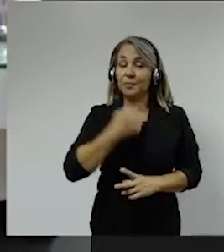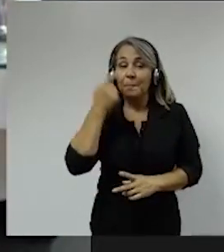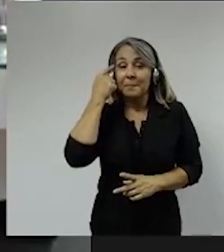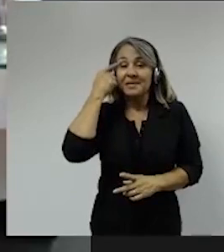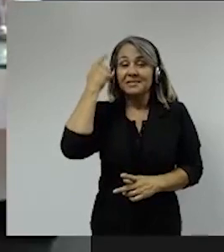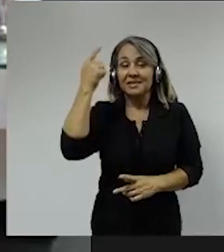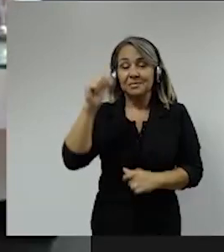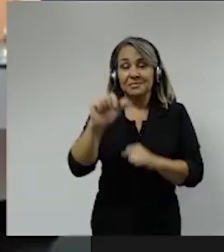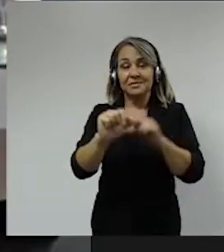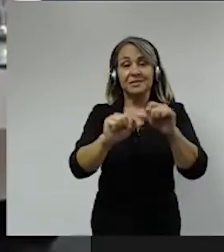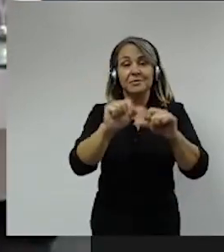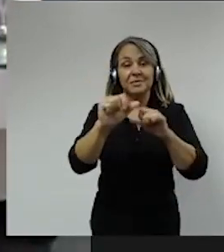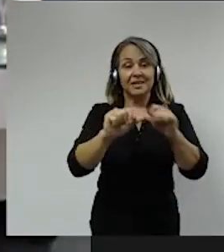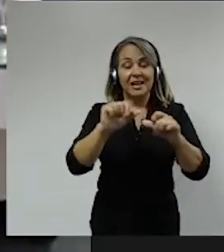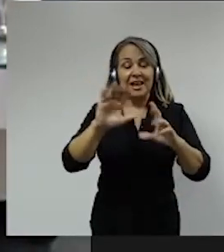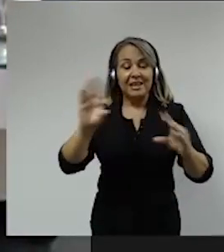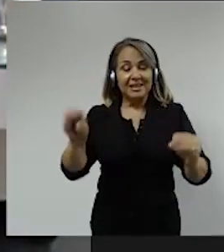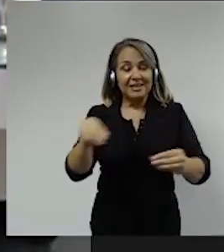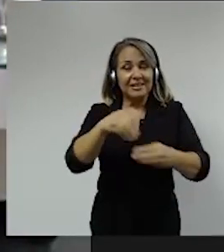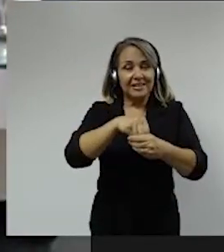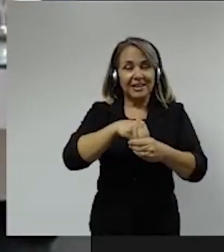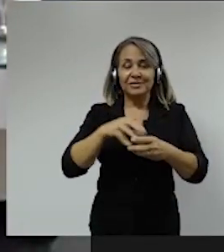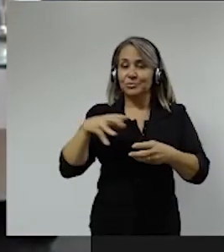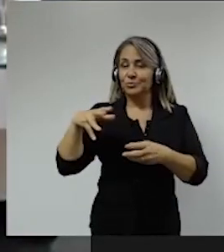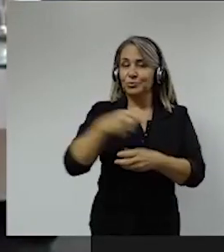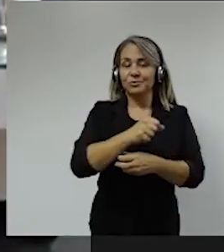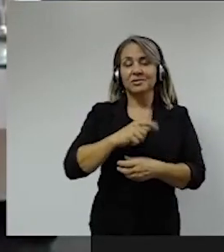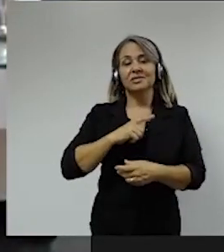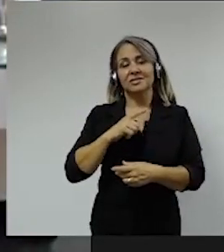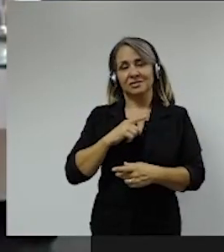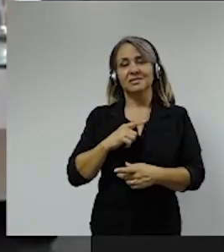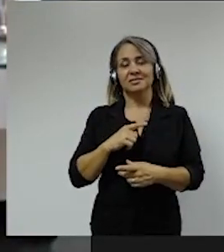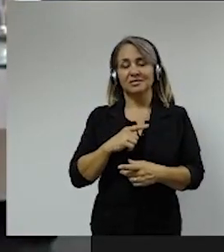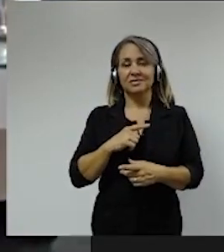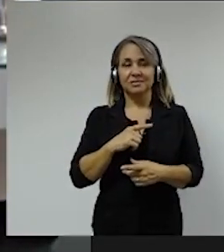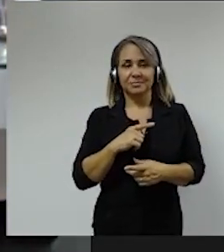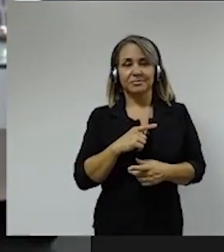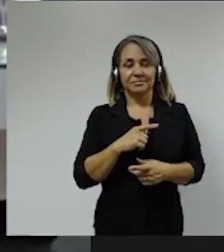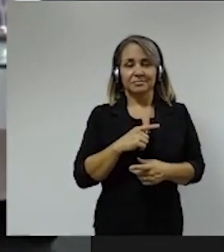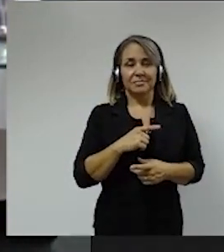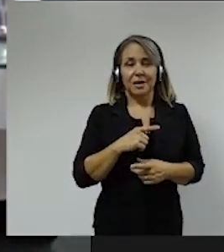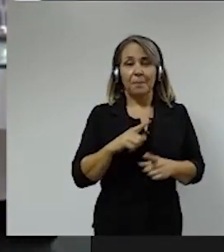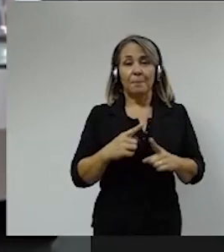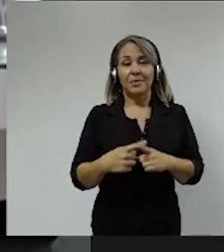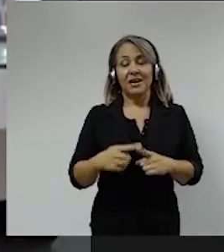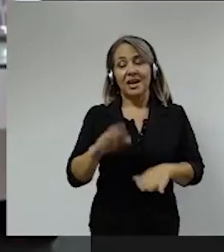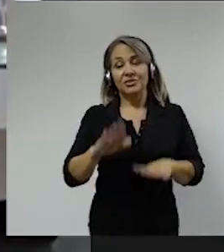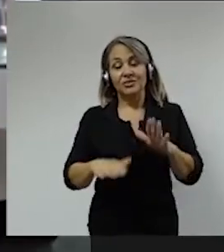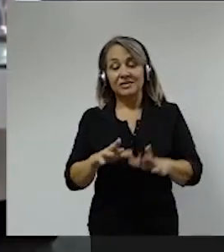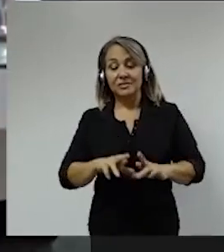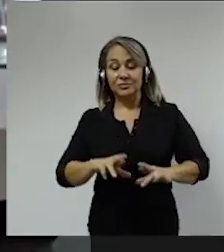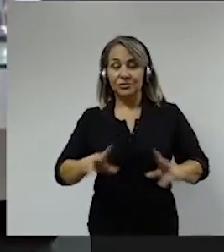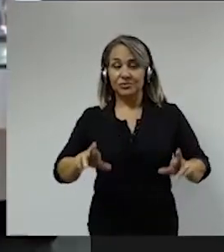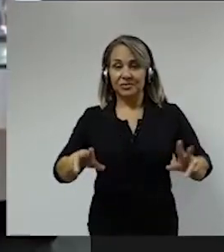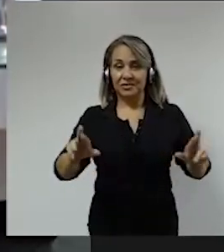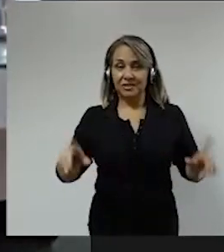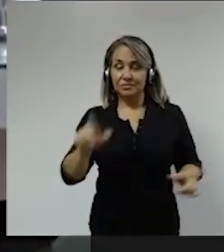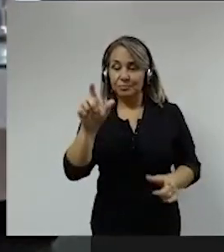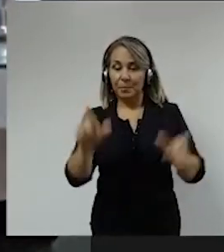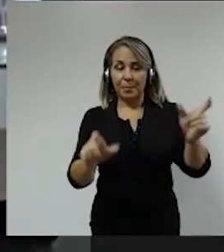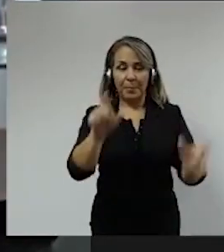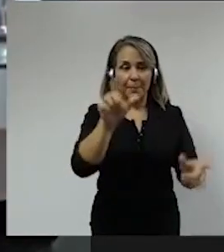transnacionalizar, a gente precisa integralizar tudo que a gente tem, porque muitas vezes são nichos diferentes, pessoas de nichos